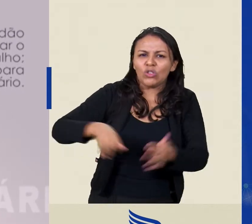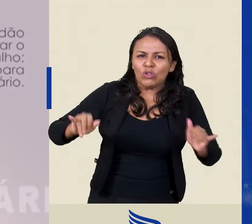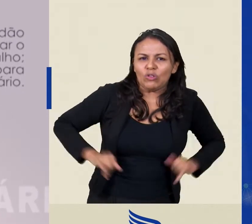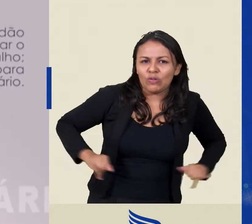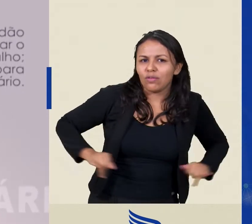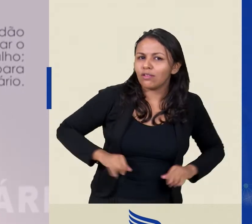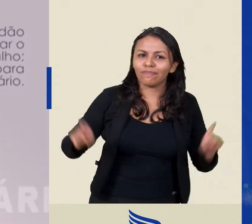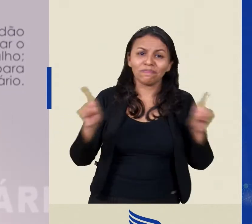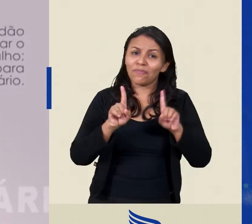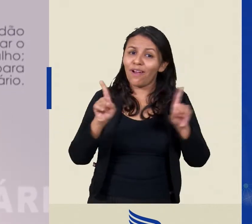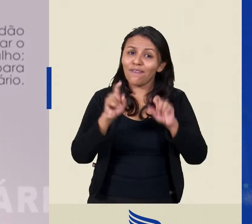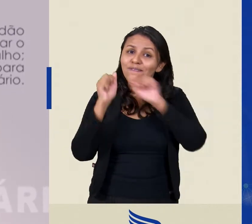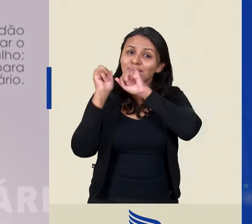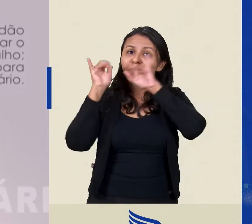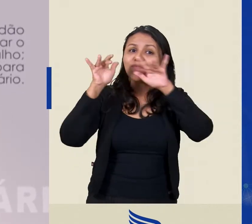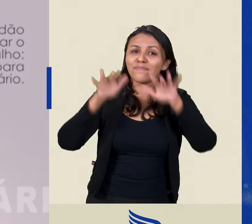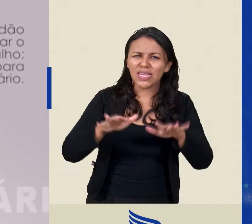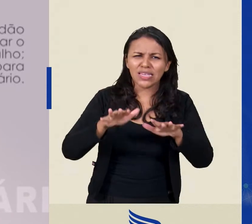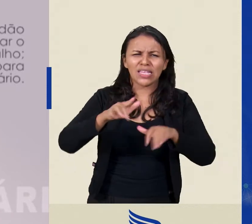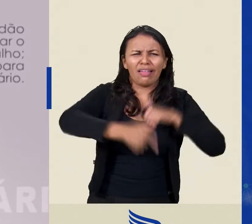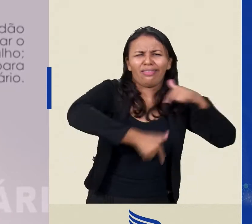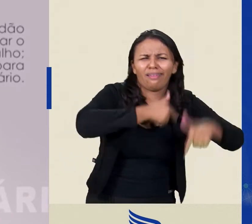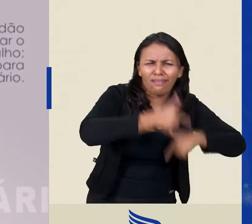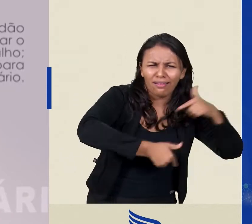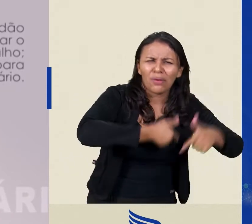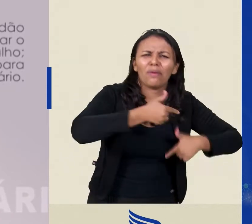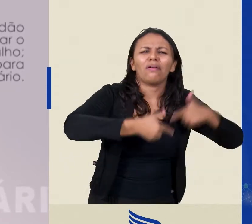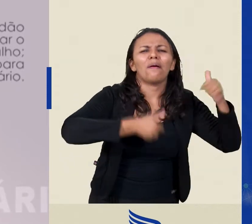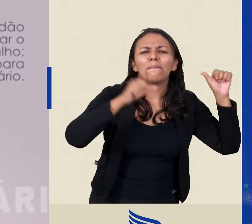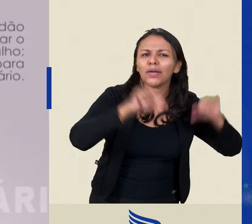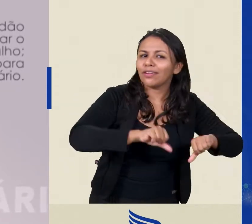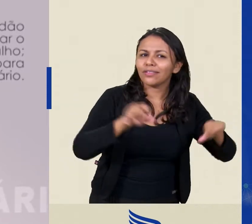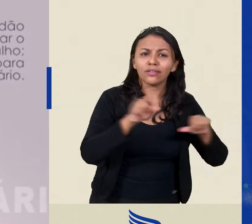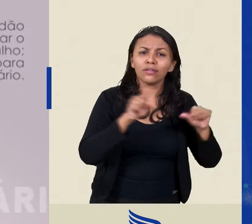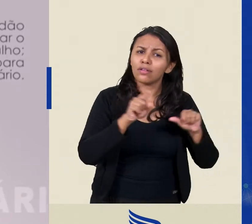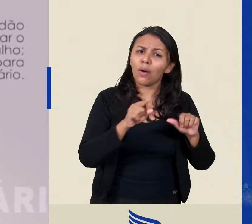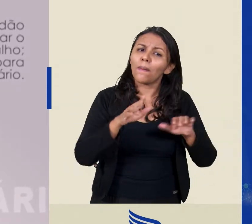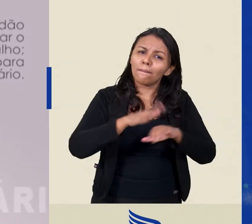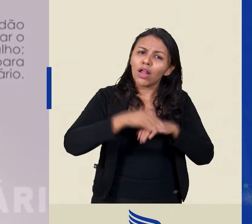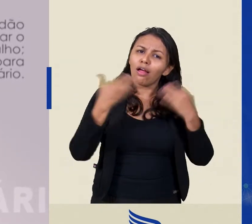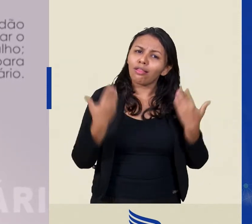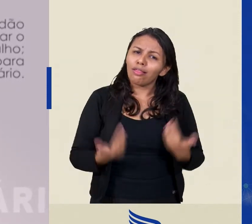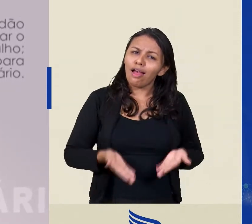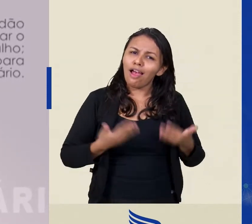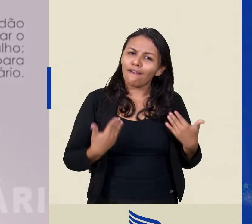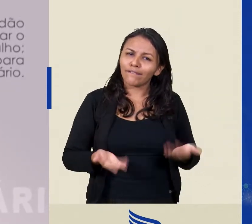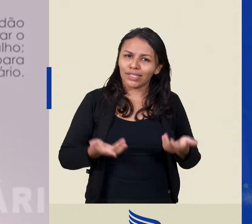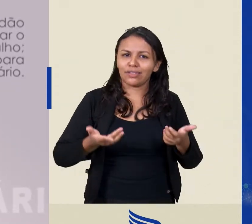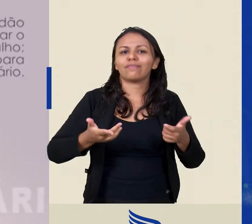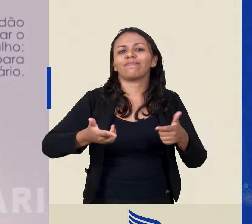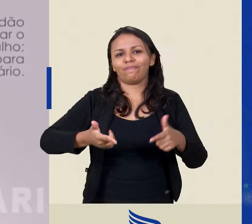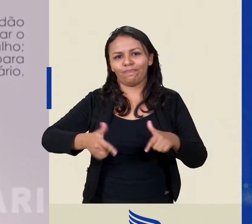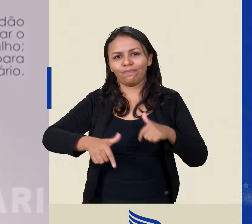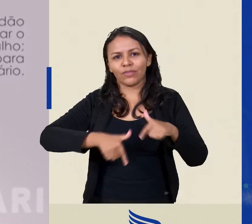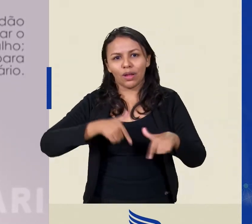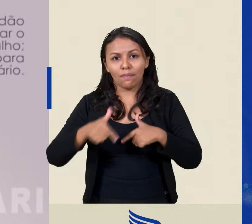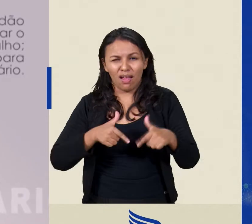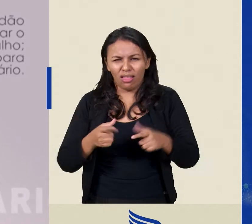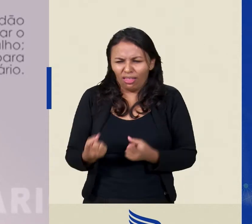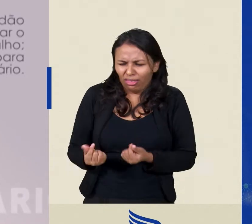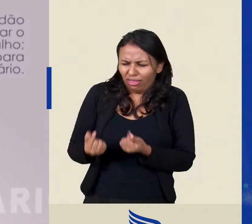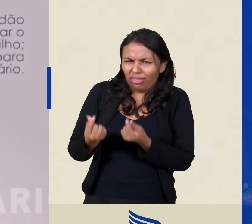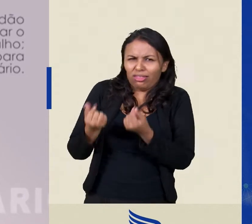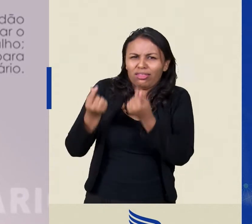bênção, não para aumentar o trabalho, senão para poupar trabalho, para poupar gastos e não para